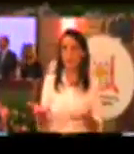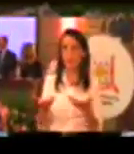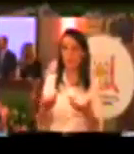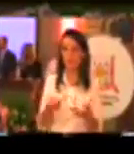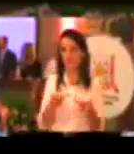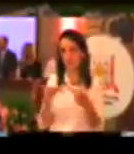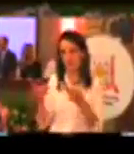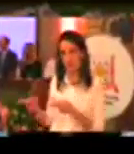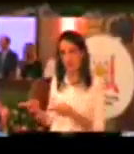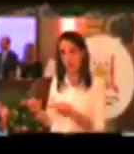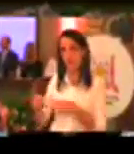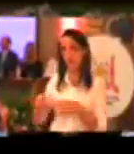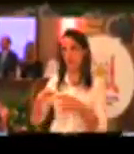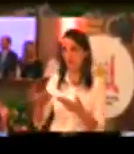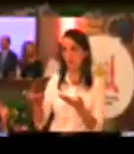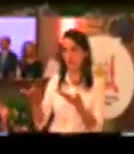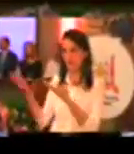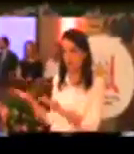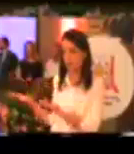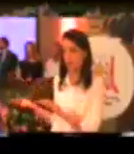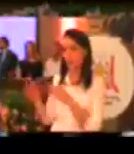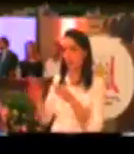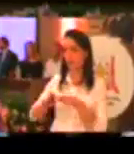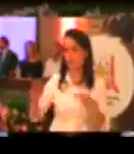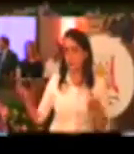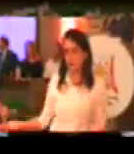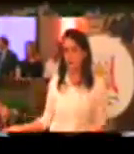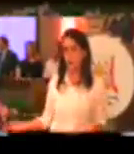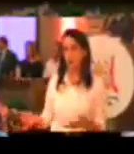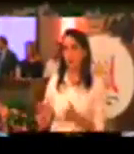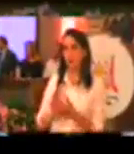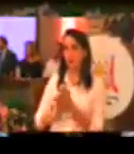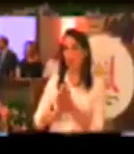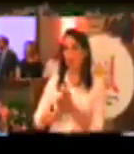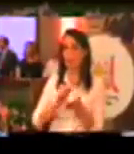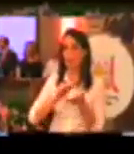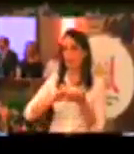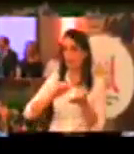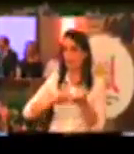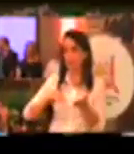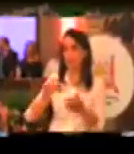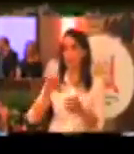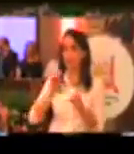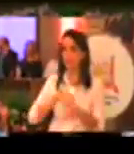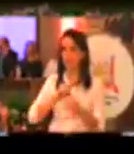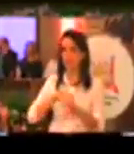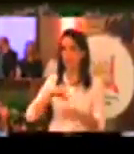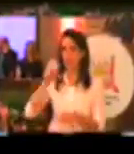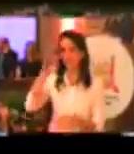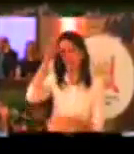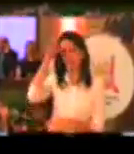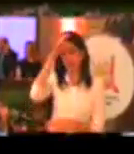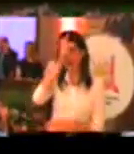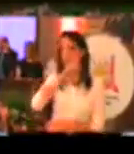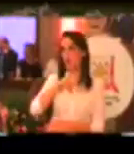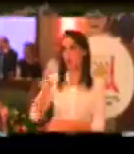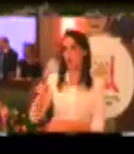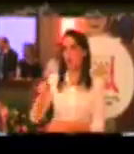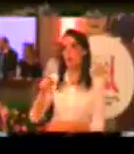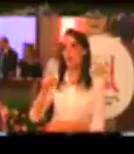Eu quero convidar para compor aqui à frente ainda, por favor, a secretária de Educação do município de